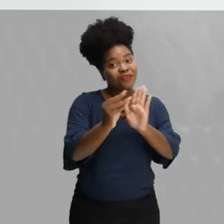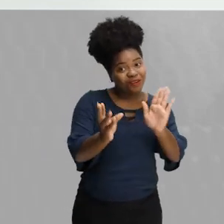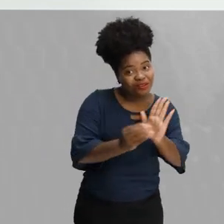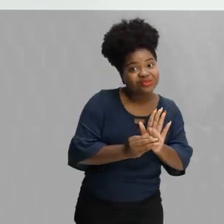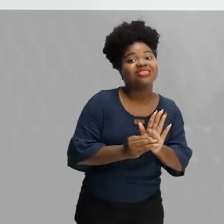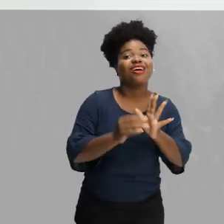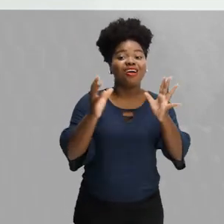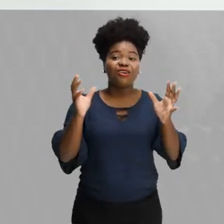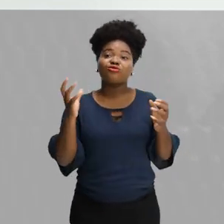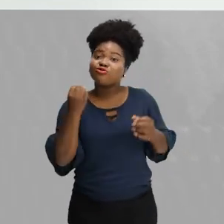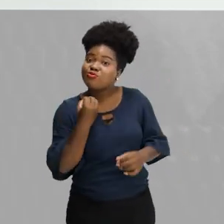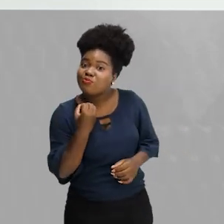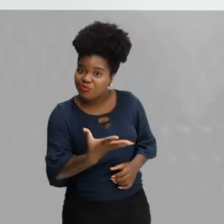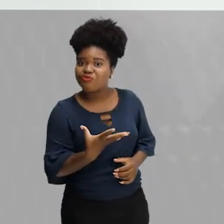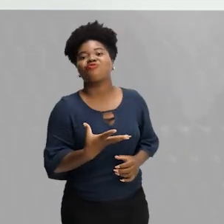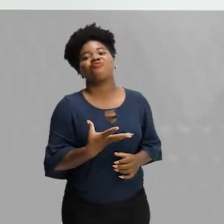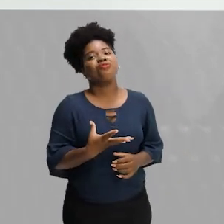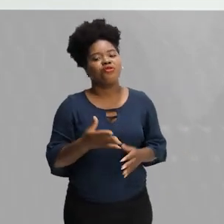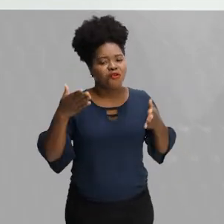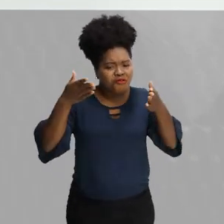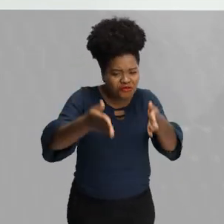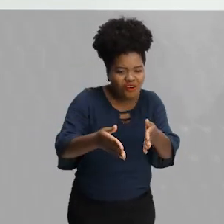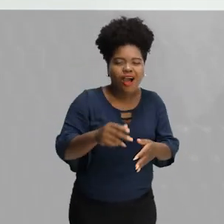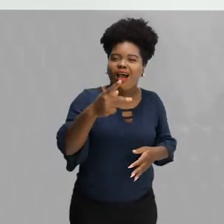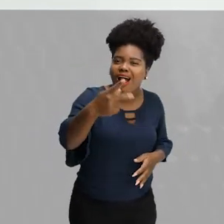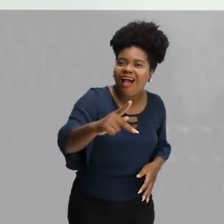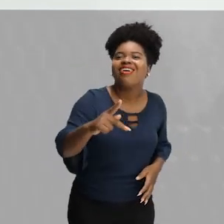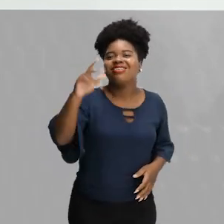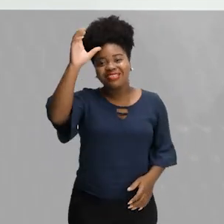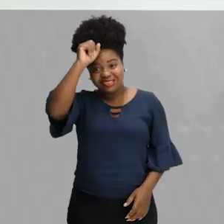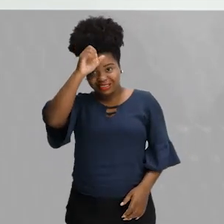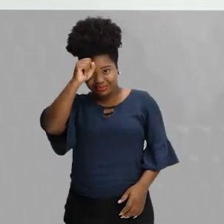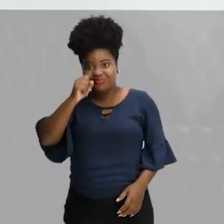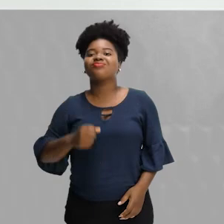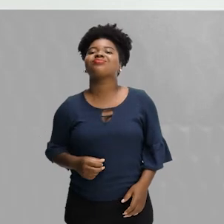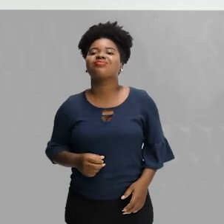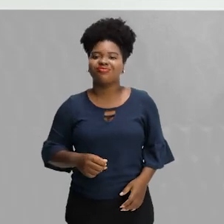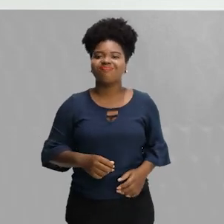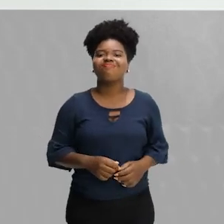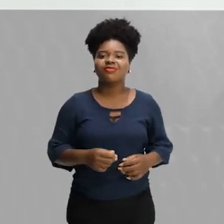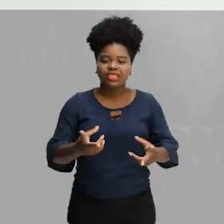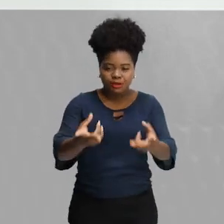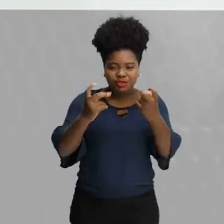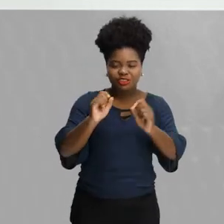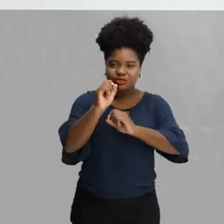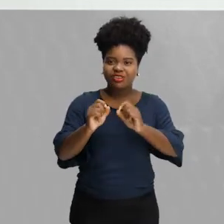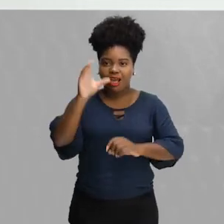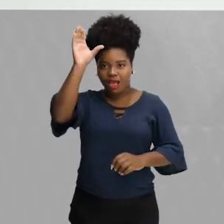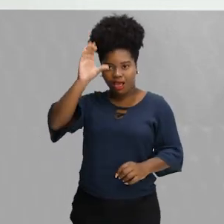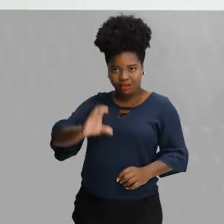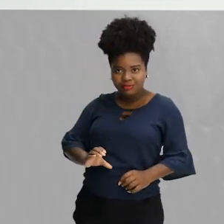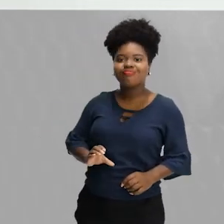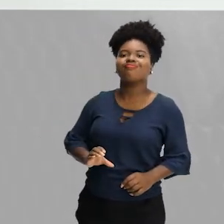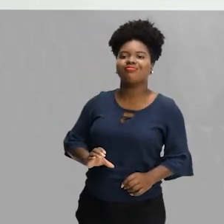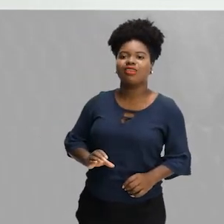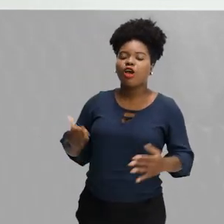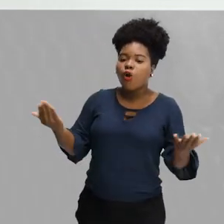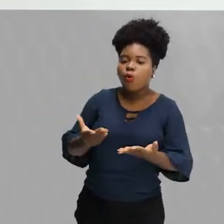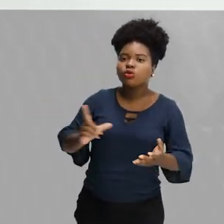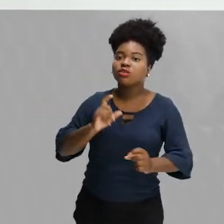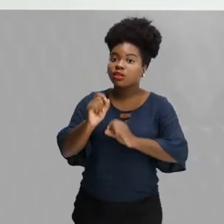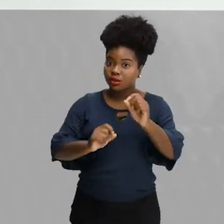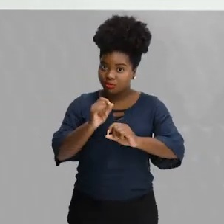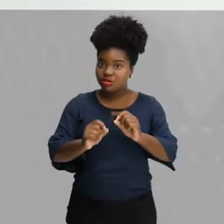qualidade, conteúdo voltado para o teu aprendizado e, evidentemente, ó, com aquele olhar cidadão. Hoje nós vamos falar sobre